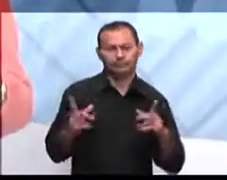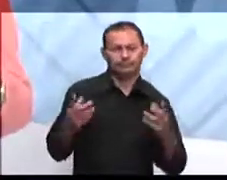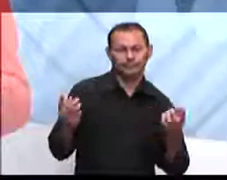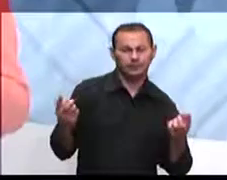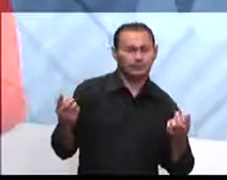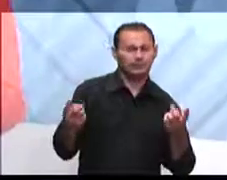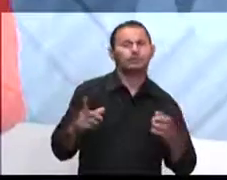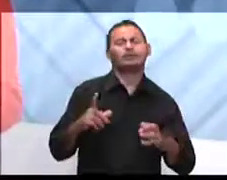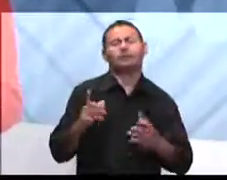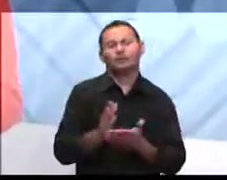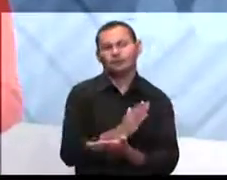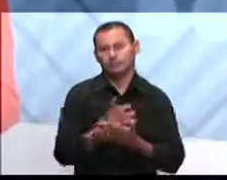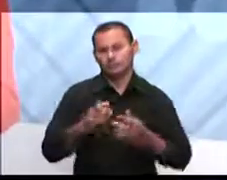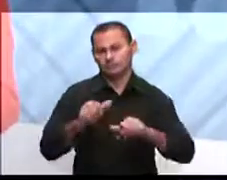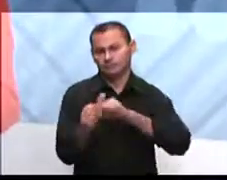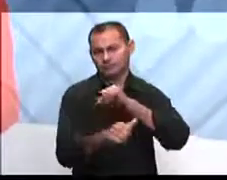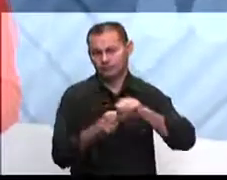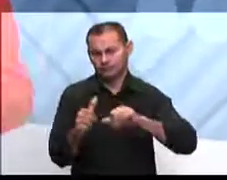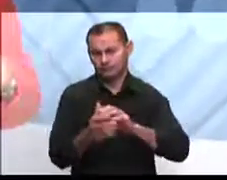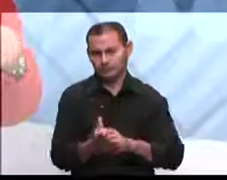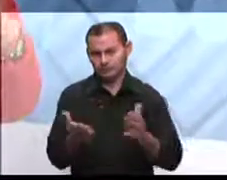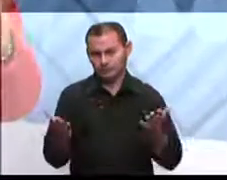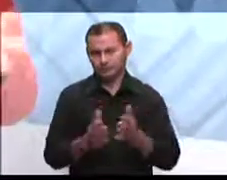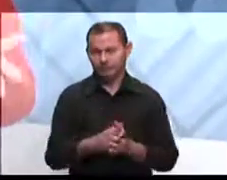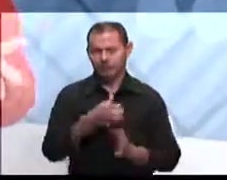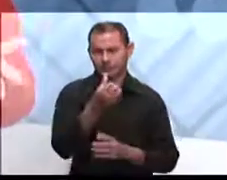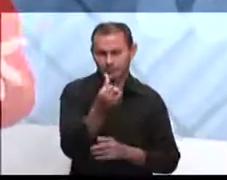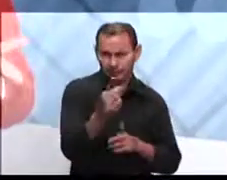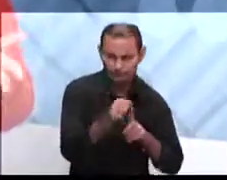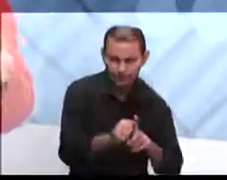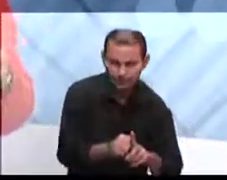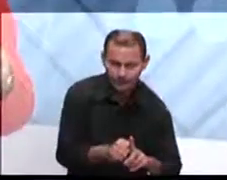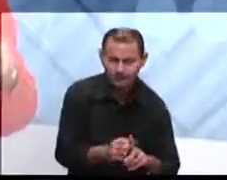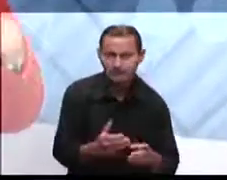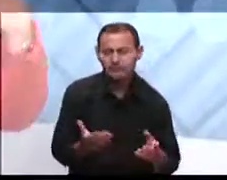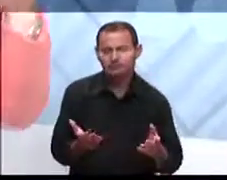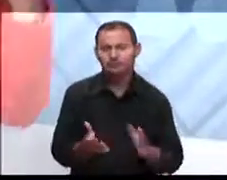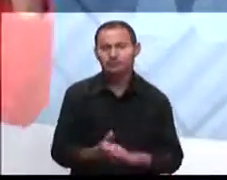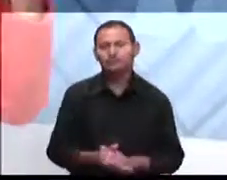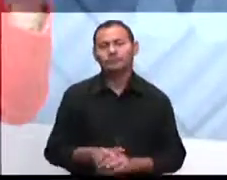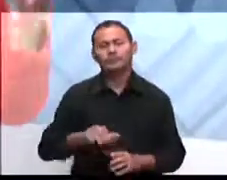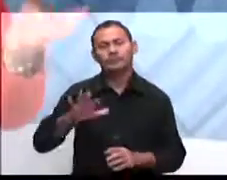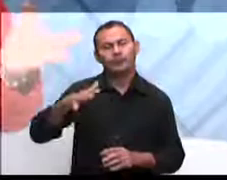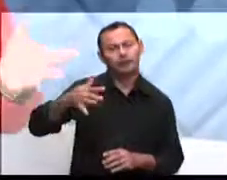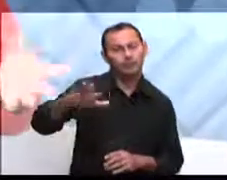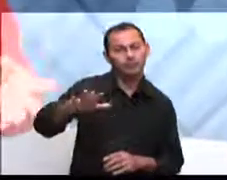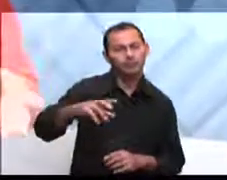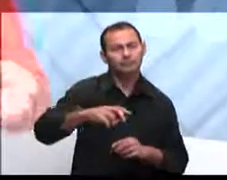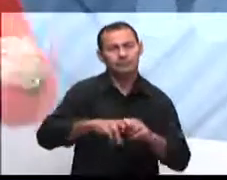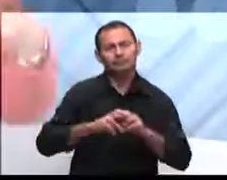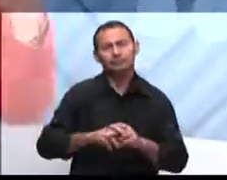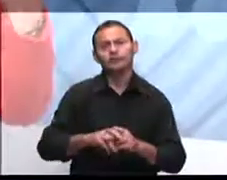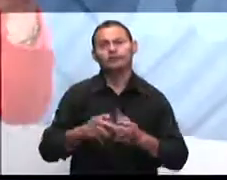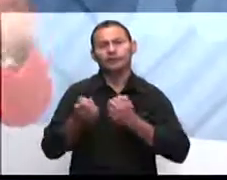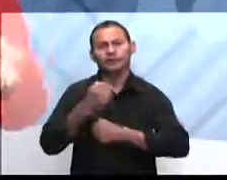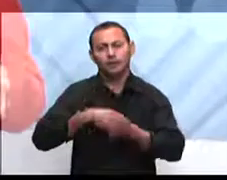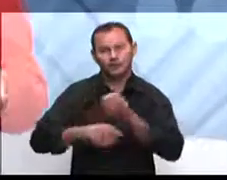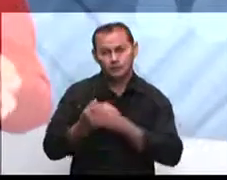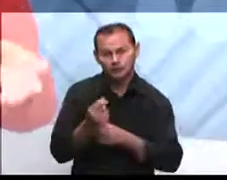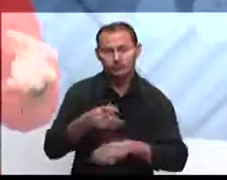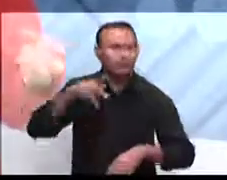mas existem algumas mudanças. Daqui a 6 meses, né, dependendo da situação